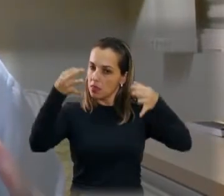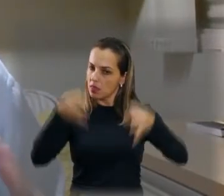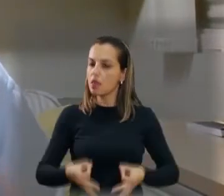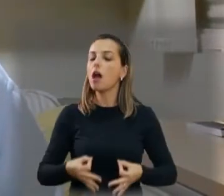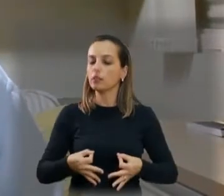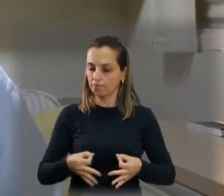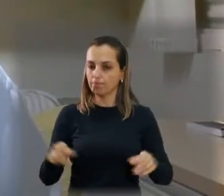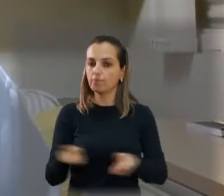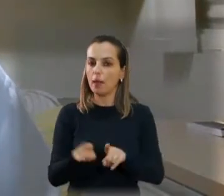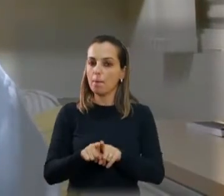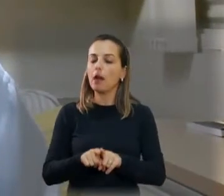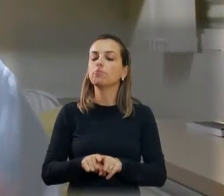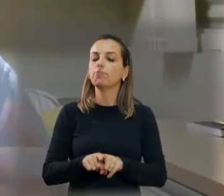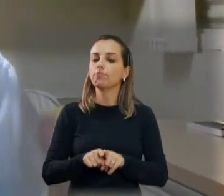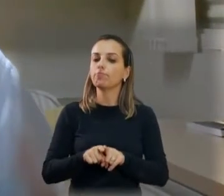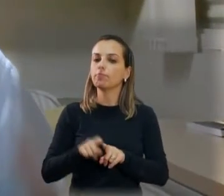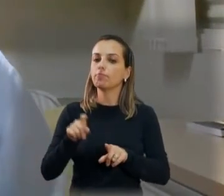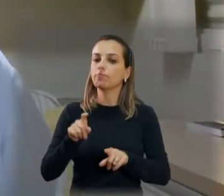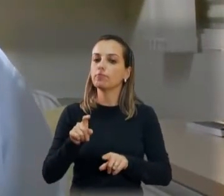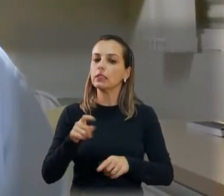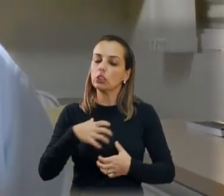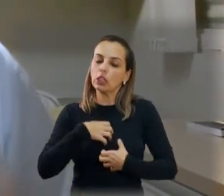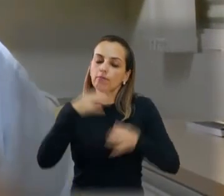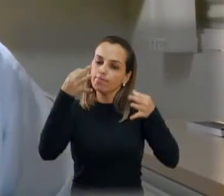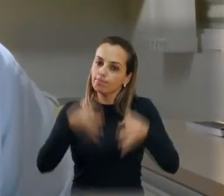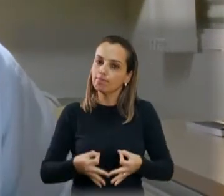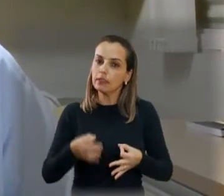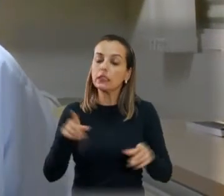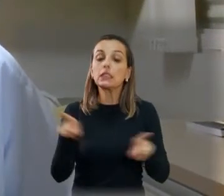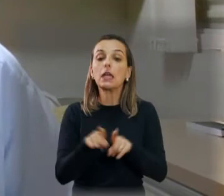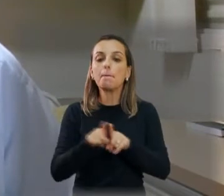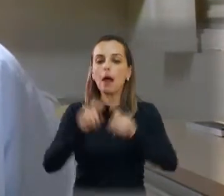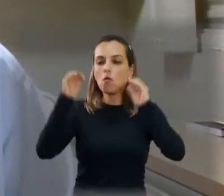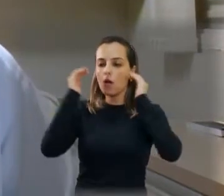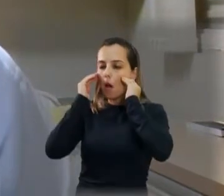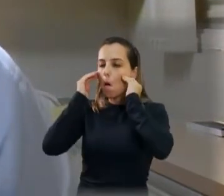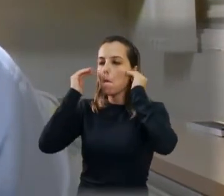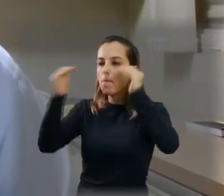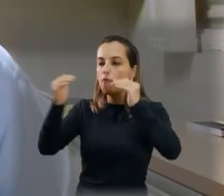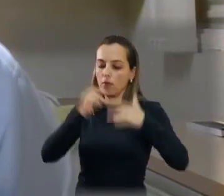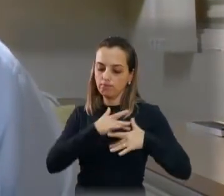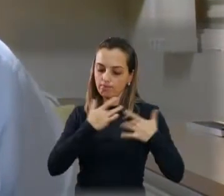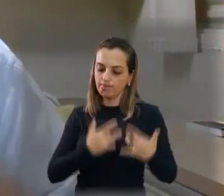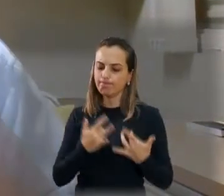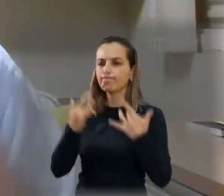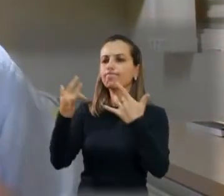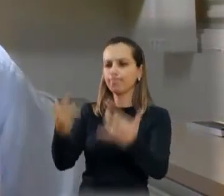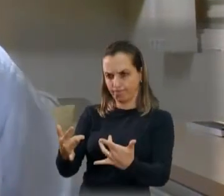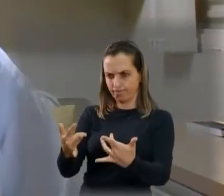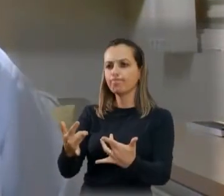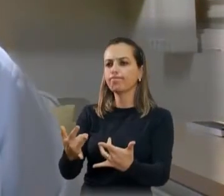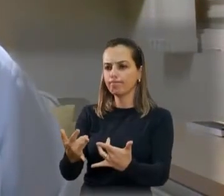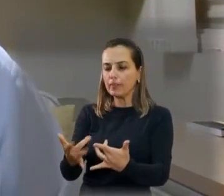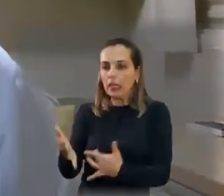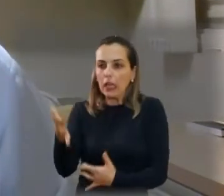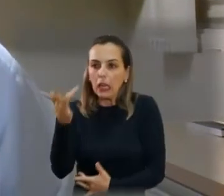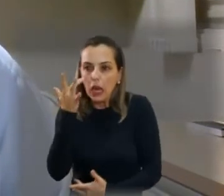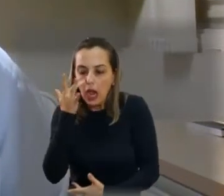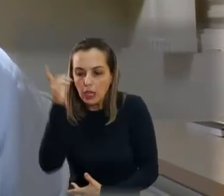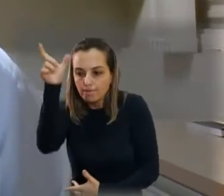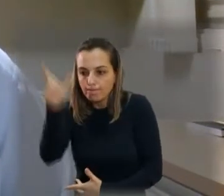e de maneira mais ativa. E, por fim, o nosso respeito, solidariedade e profunda admiração